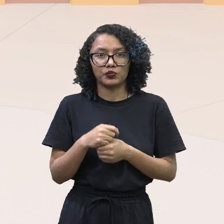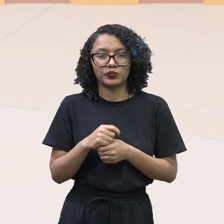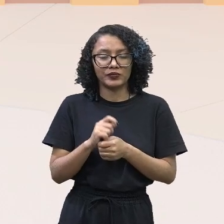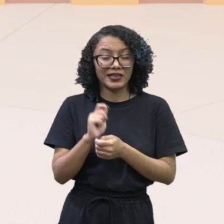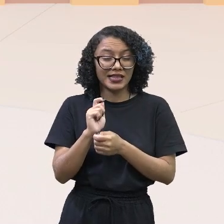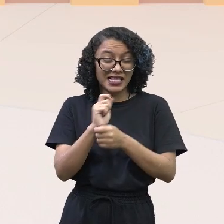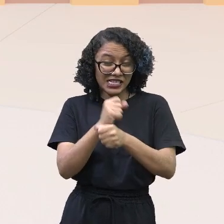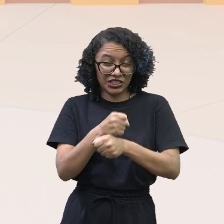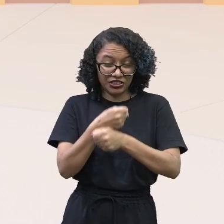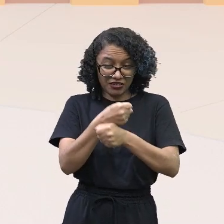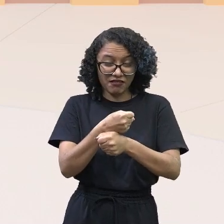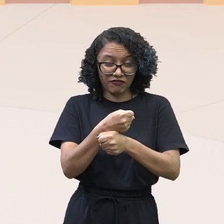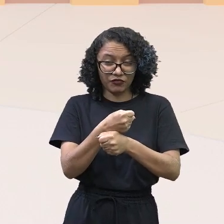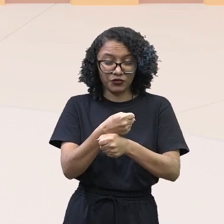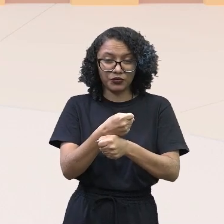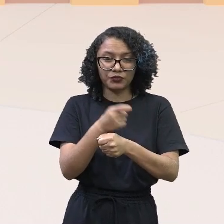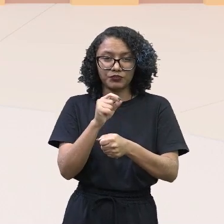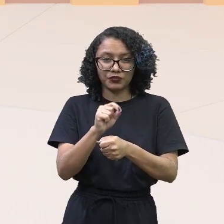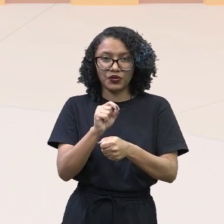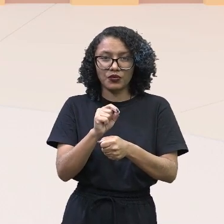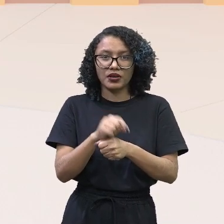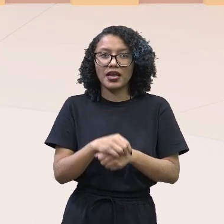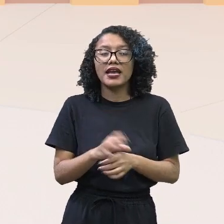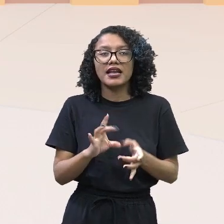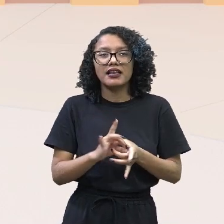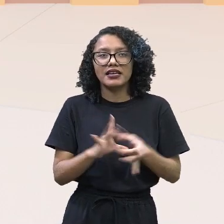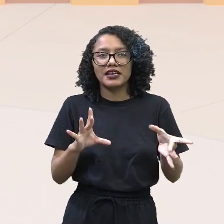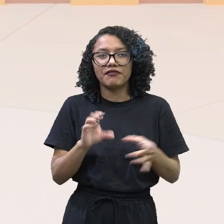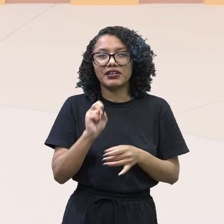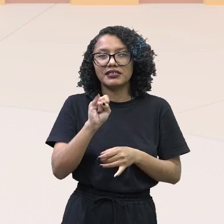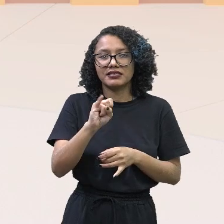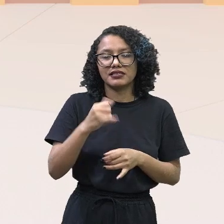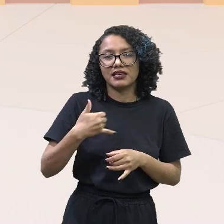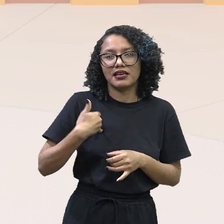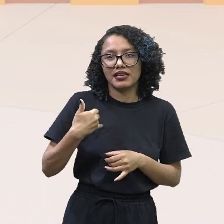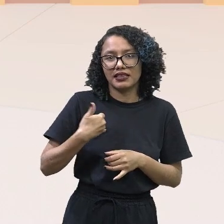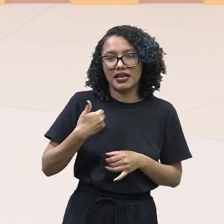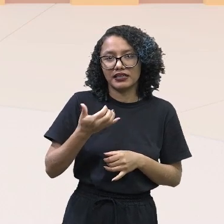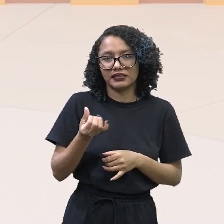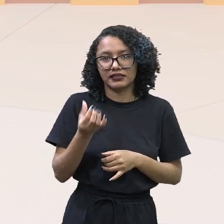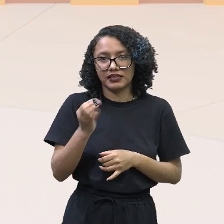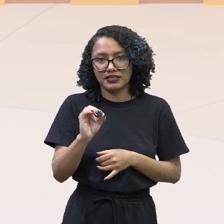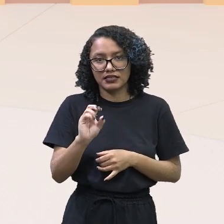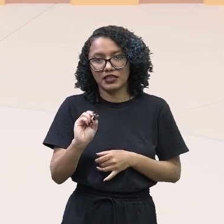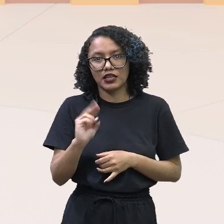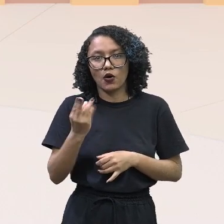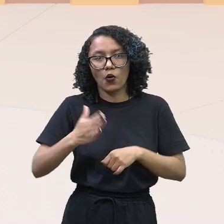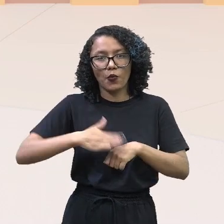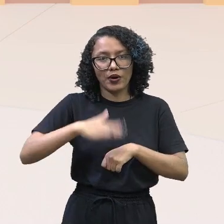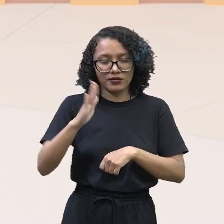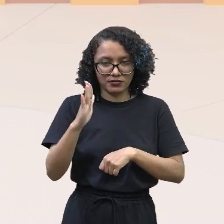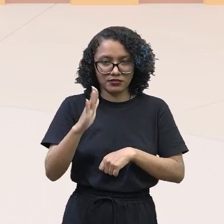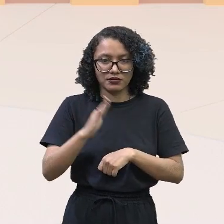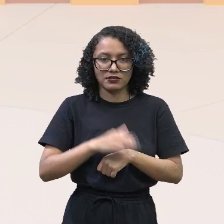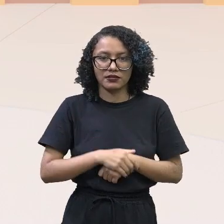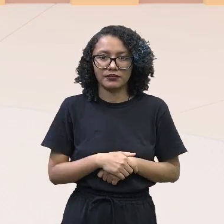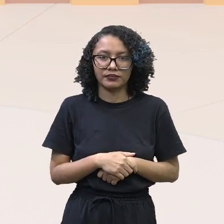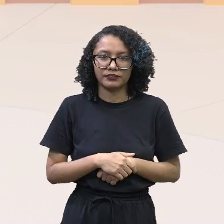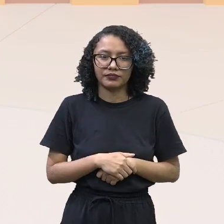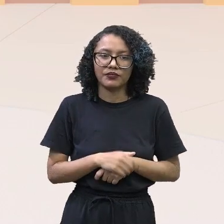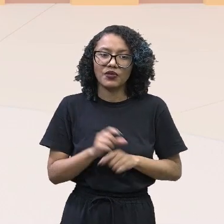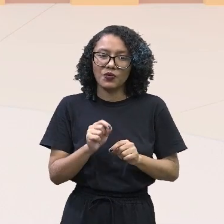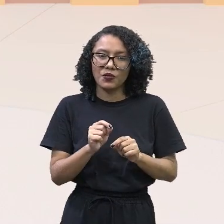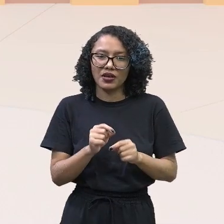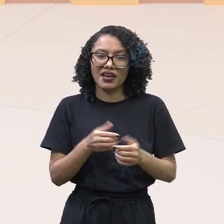escravizados que completassem 60 anos de idade ou mais. Apesar de ter sido uma medida